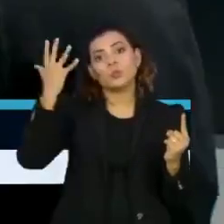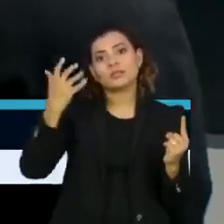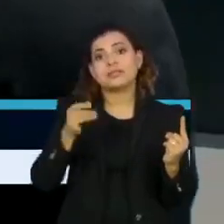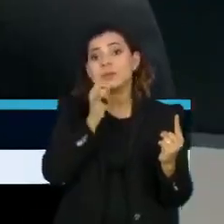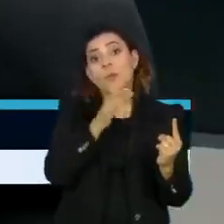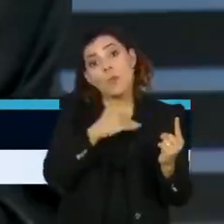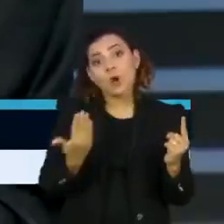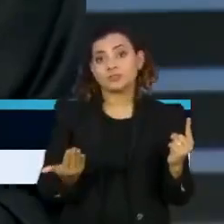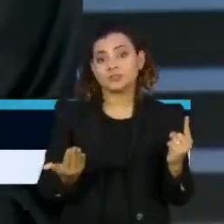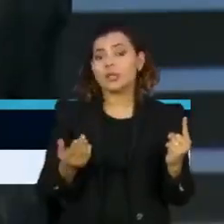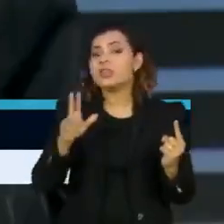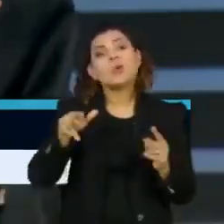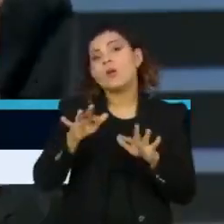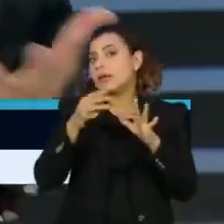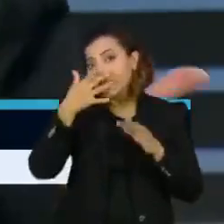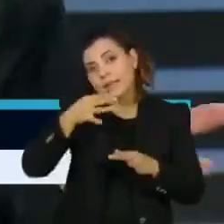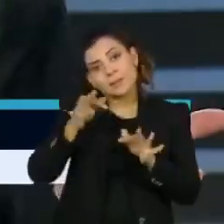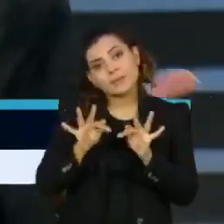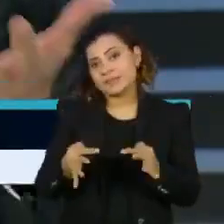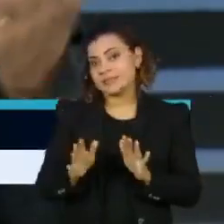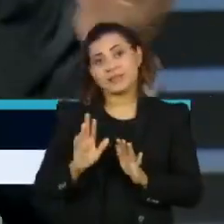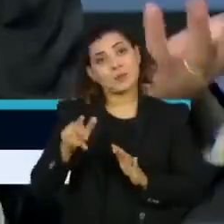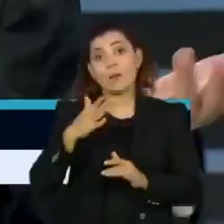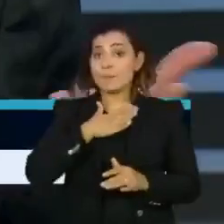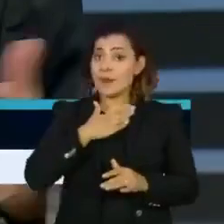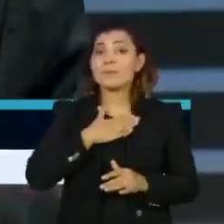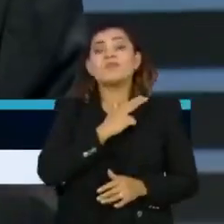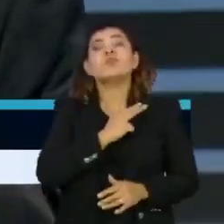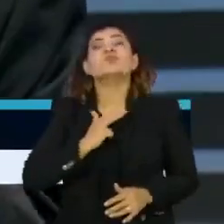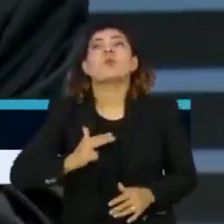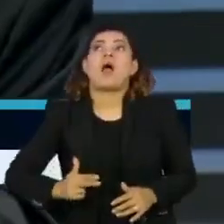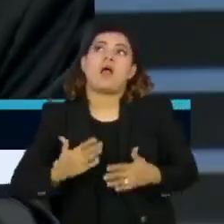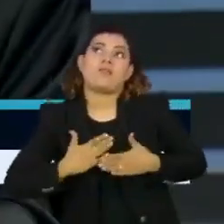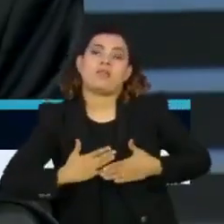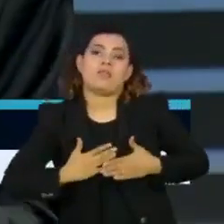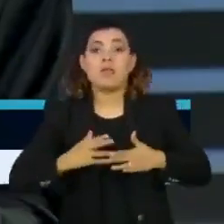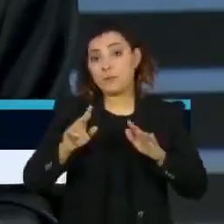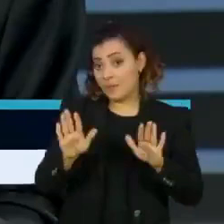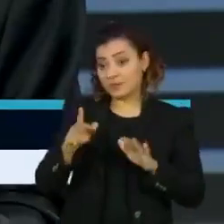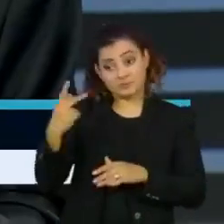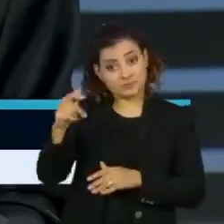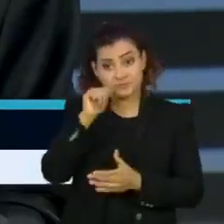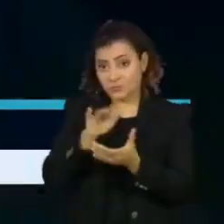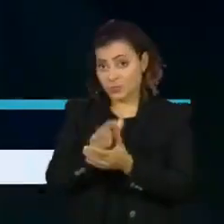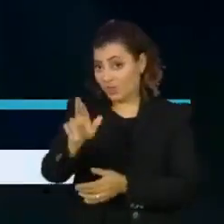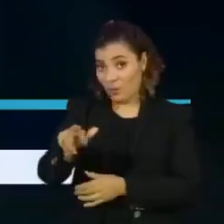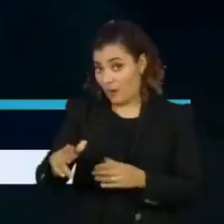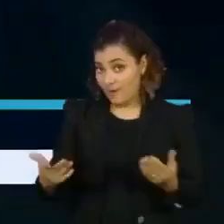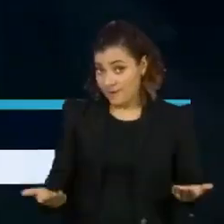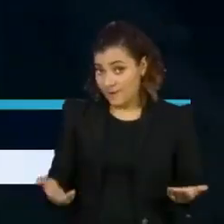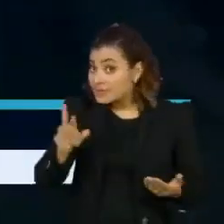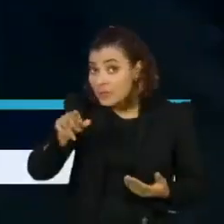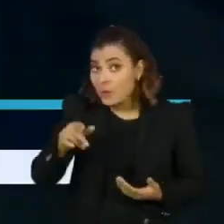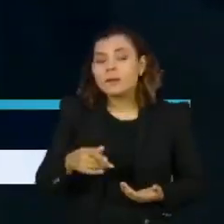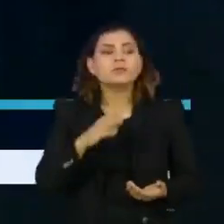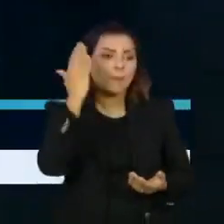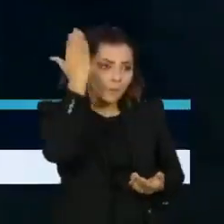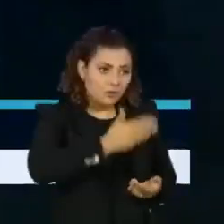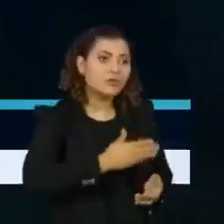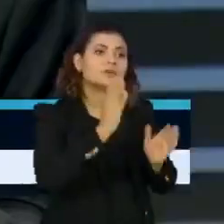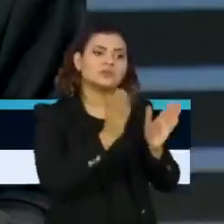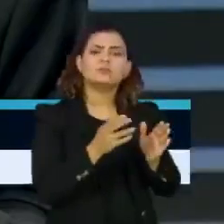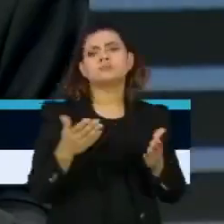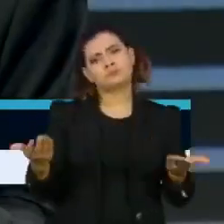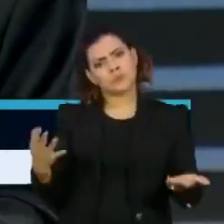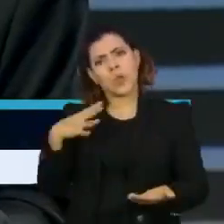acontecer não é uma gripezinha mesmo no caso aqui para mim os sintomas foram bastante leves tá mais do que provado né até